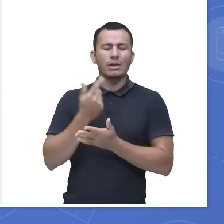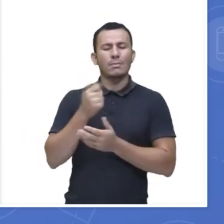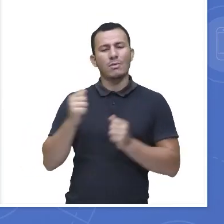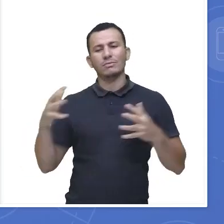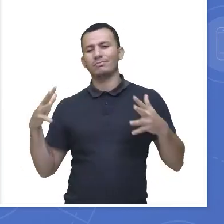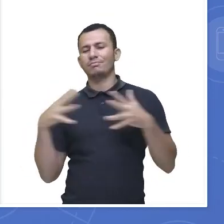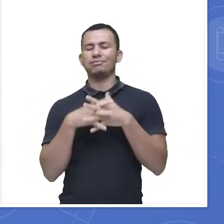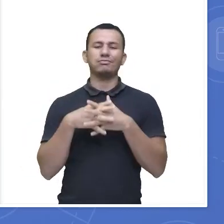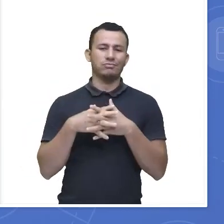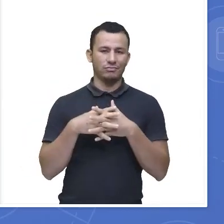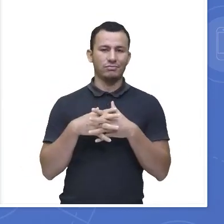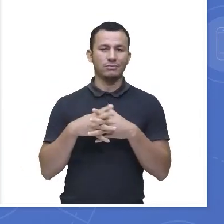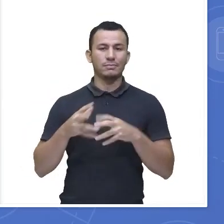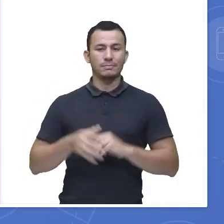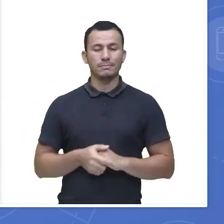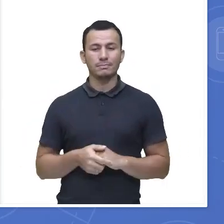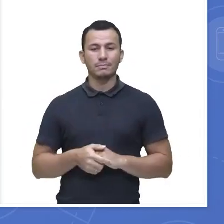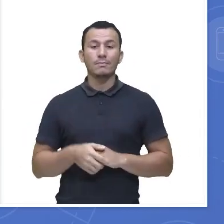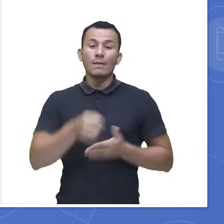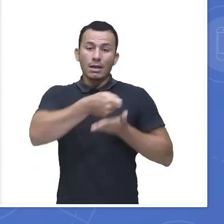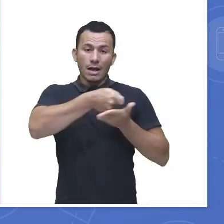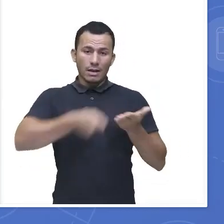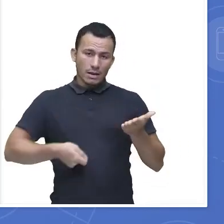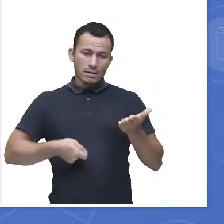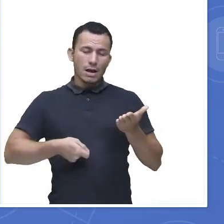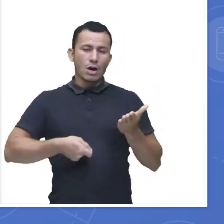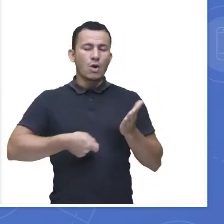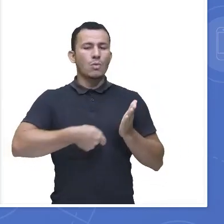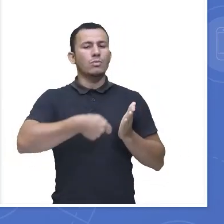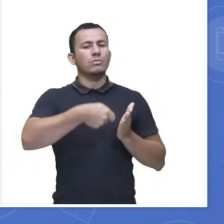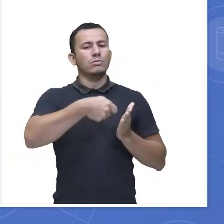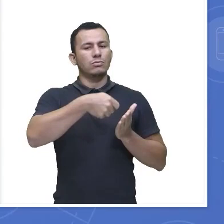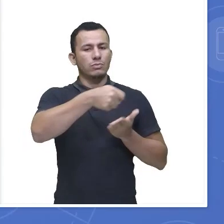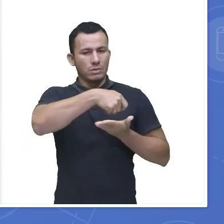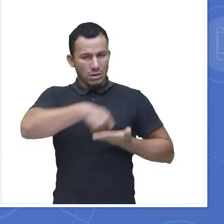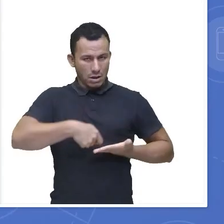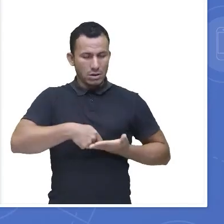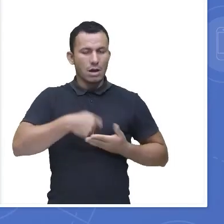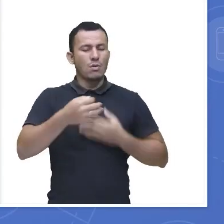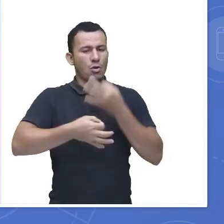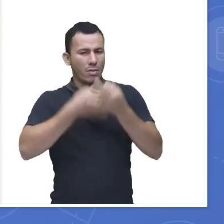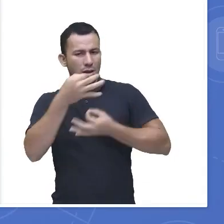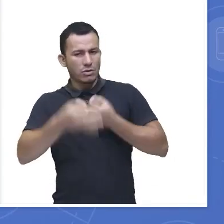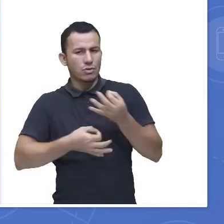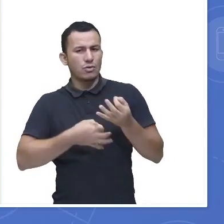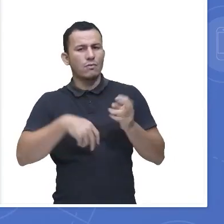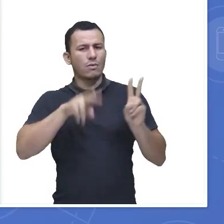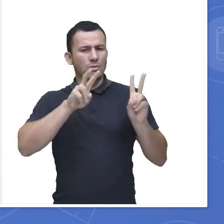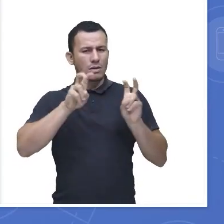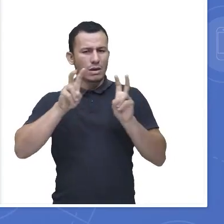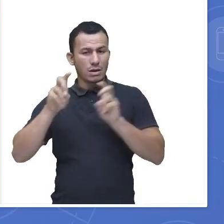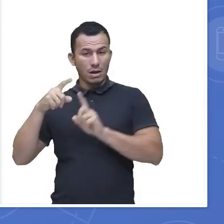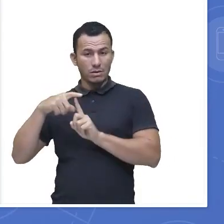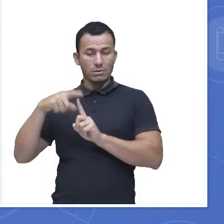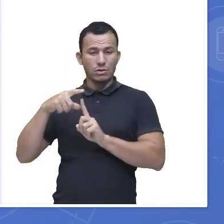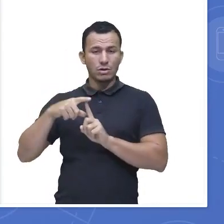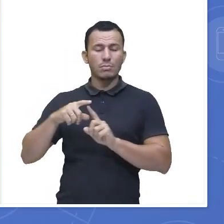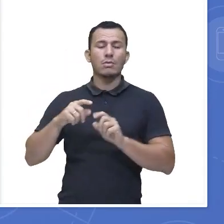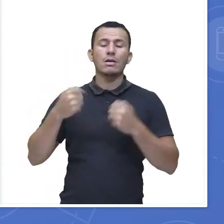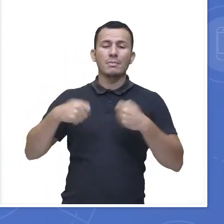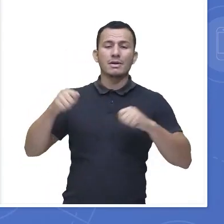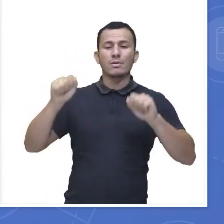outras interpretações. Na redação, na dissertação, no texto dissertativo, argumentativo, você precisa